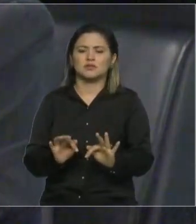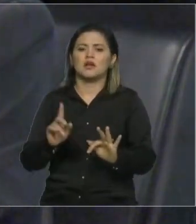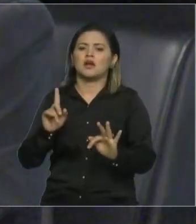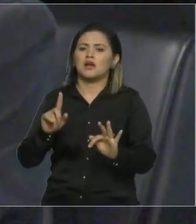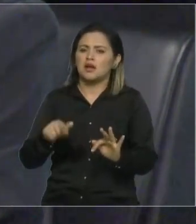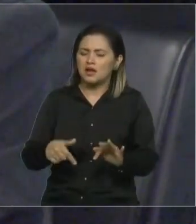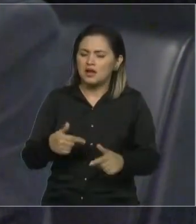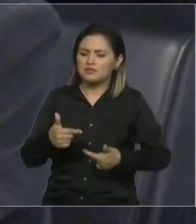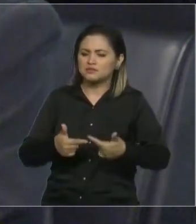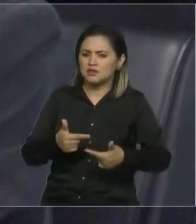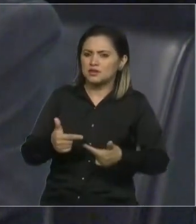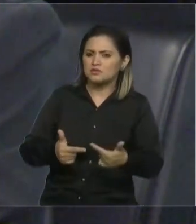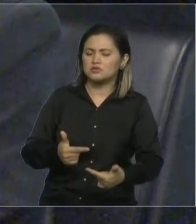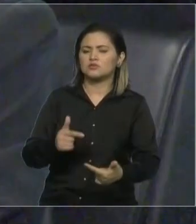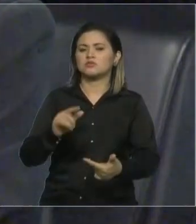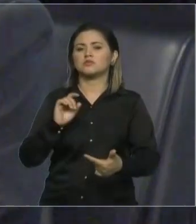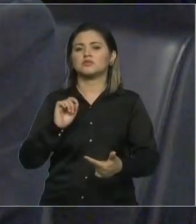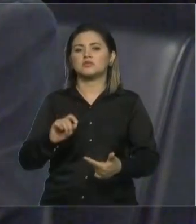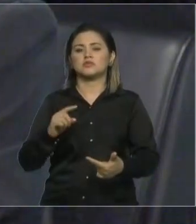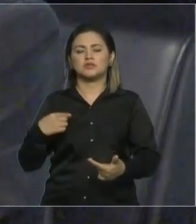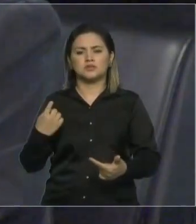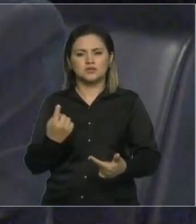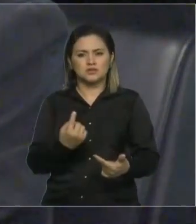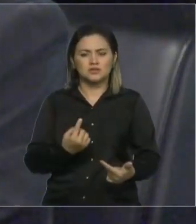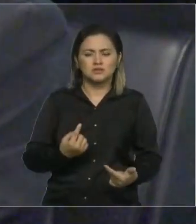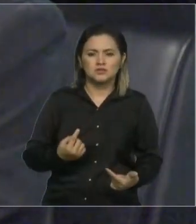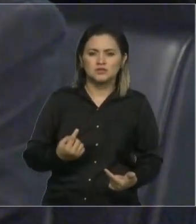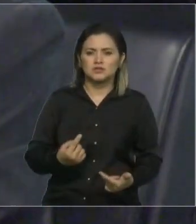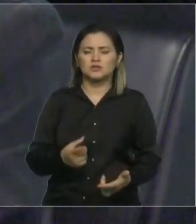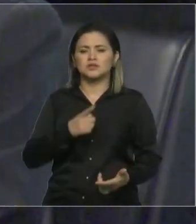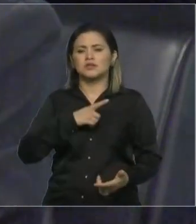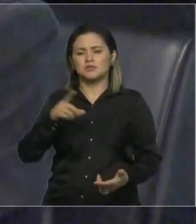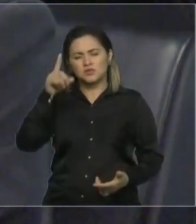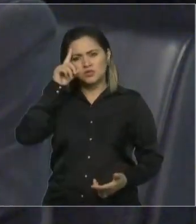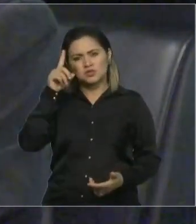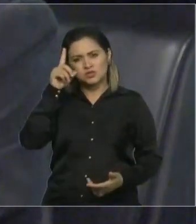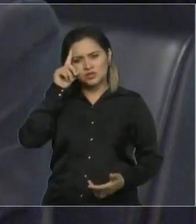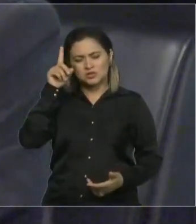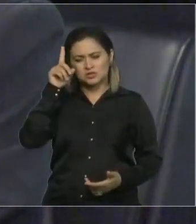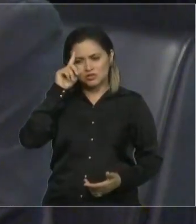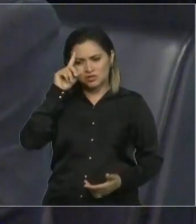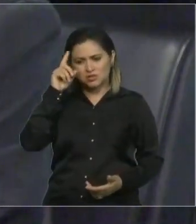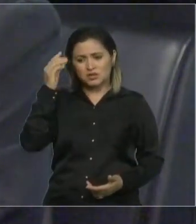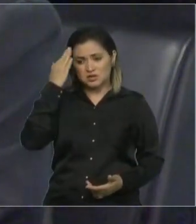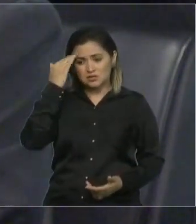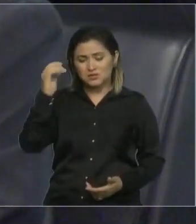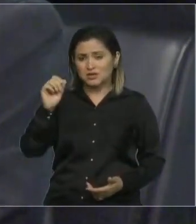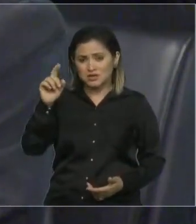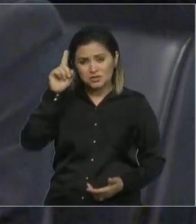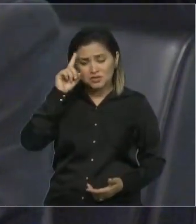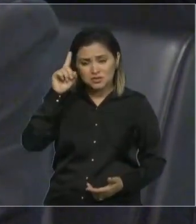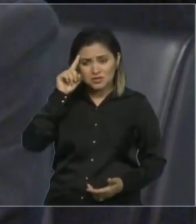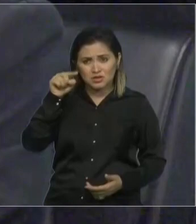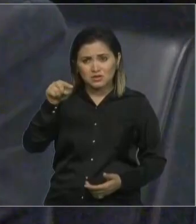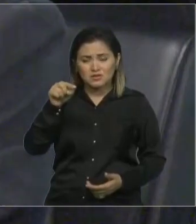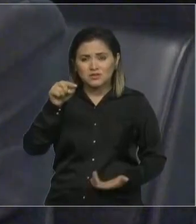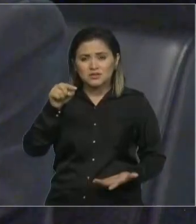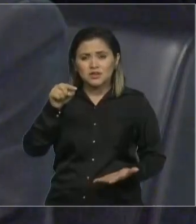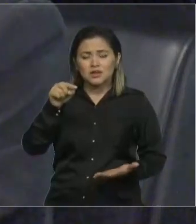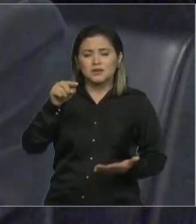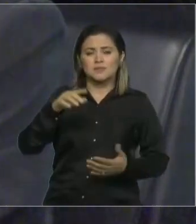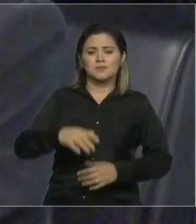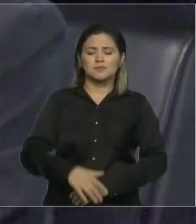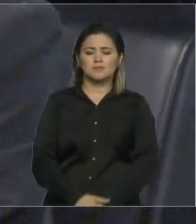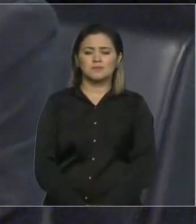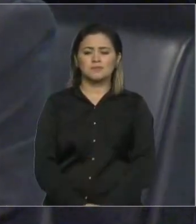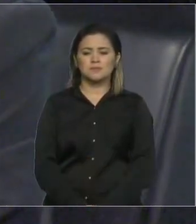gente trava contra as nossas expectativas, os nossos sonhos. Eu tenho certeza que tu todo dia olha ou fica informado de